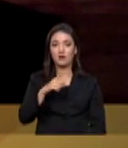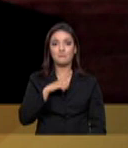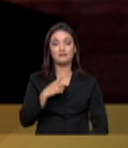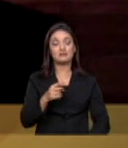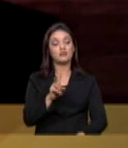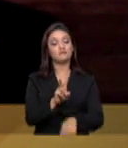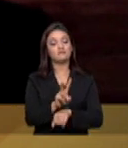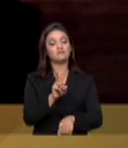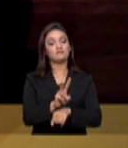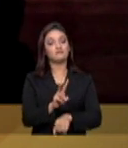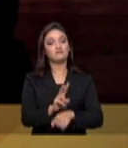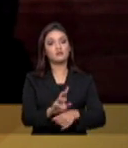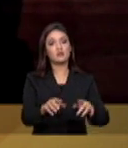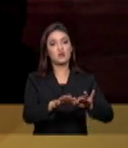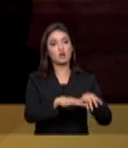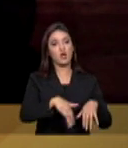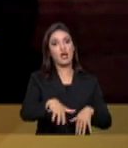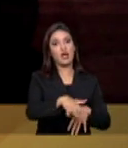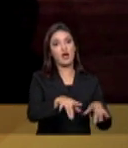terra